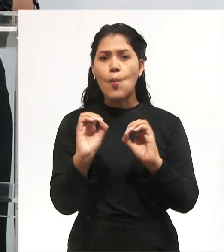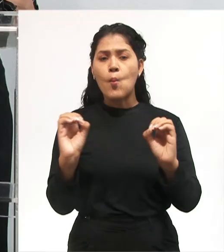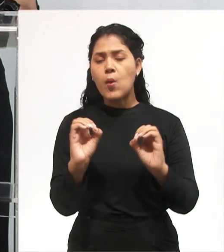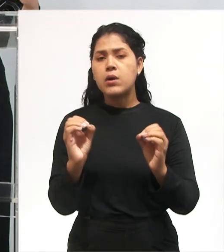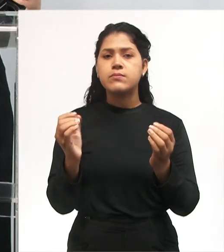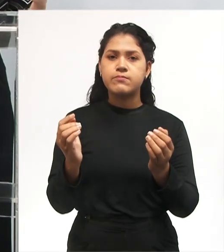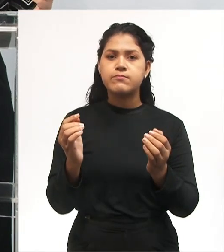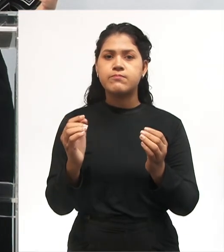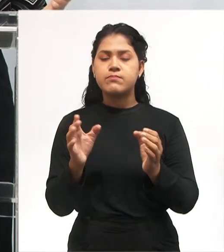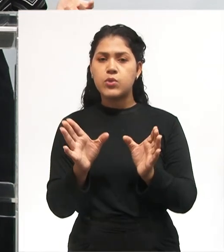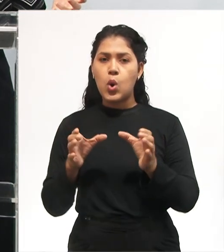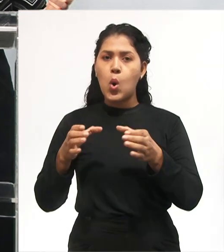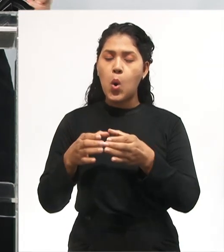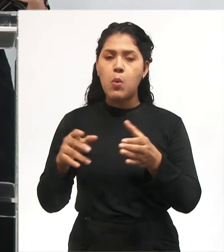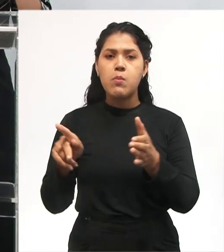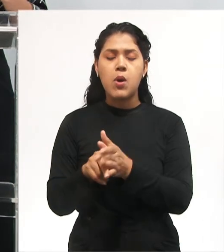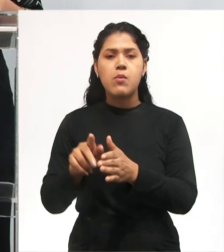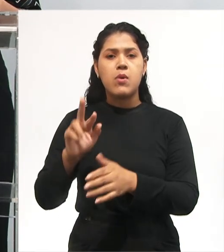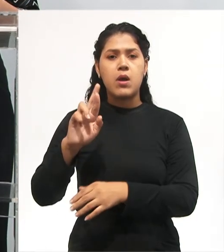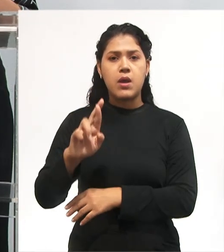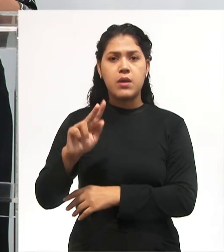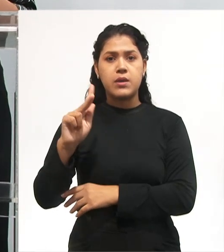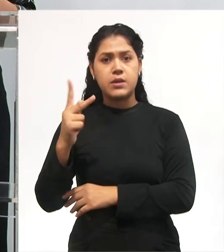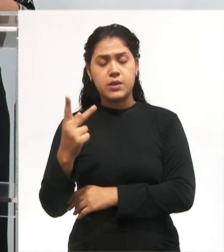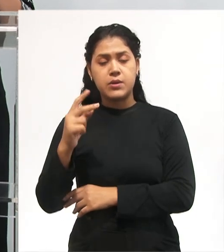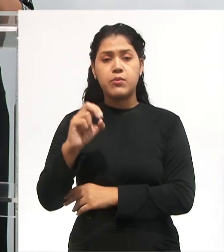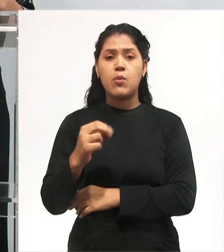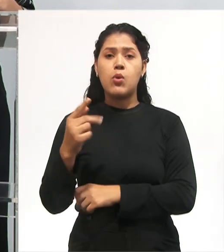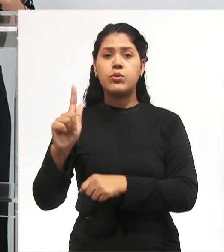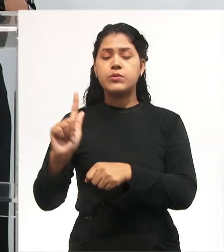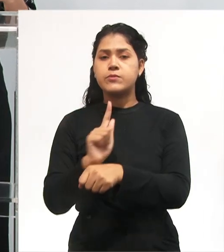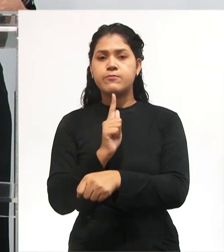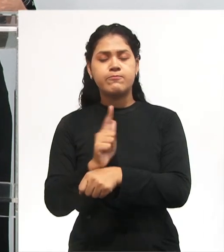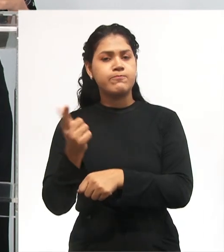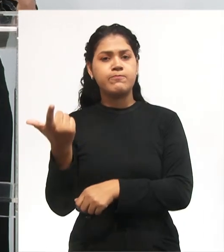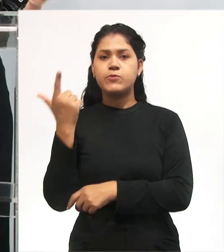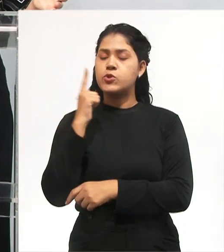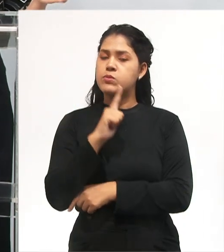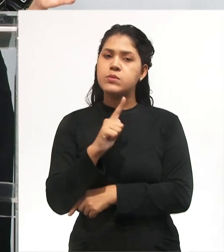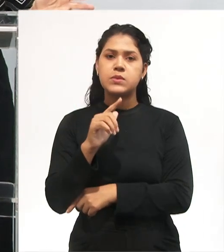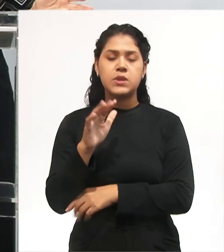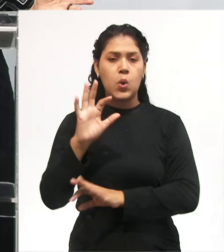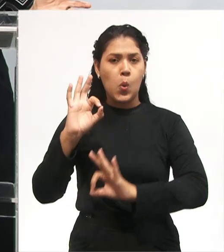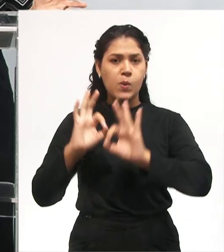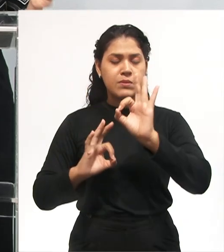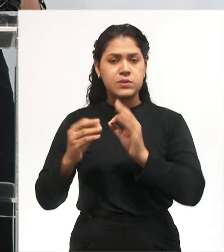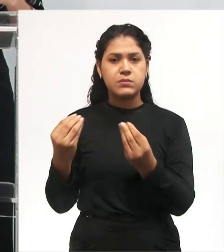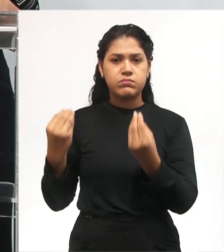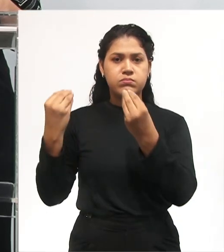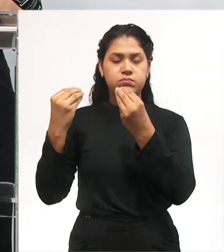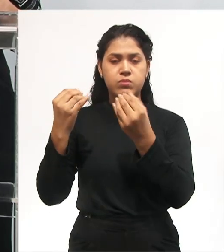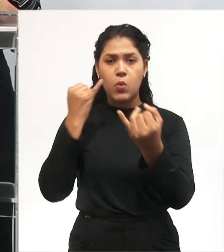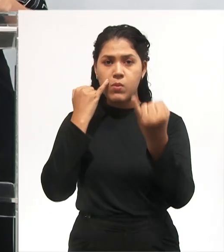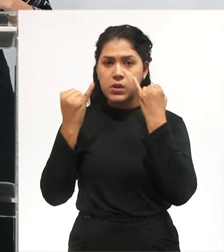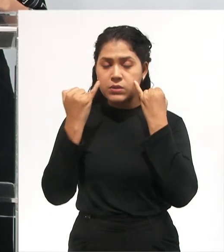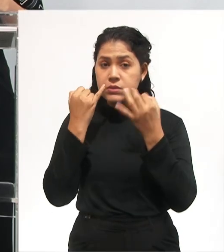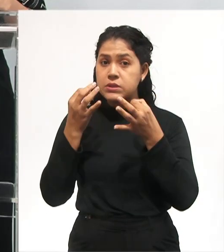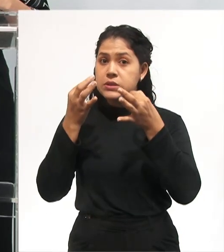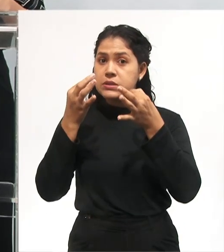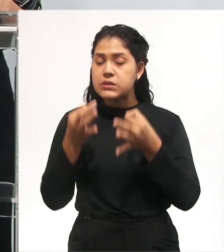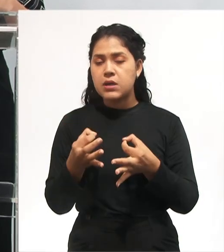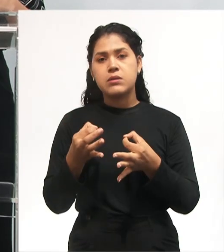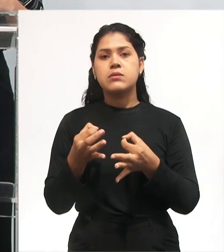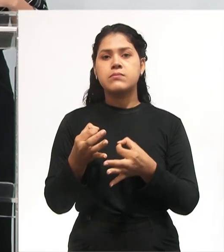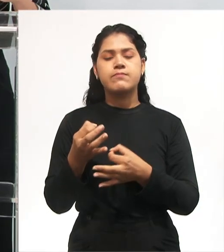a equipe de gestão de pessoas não conseguem fazer escolhas melhores para a organização e também não